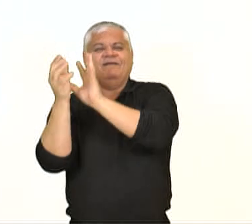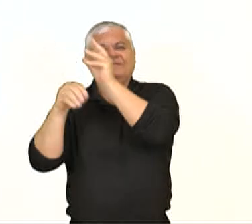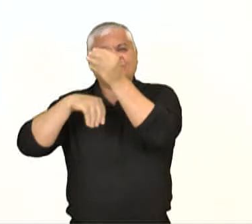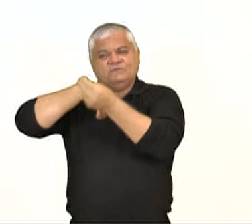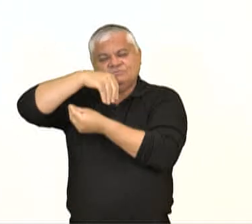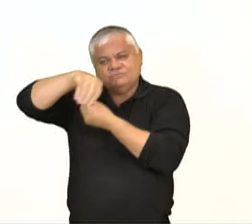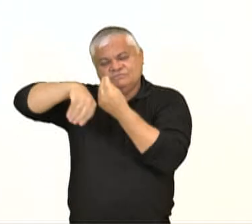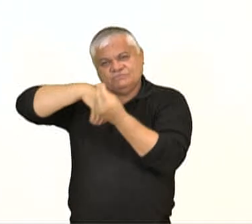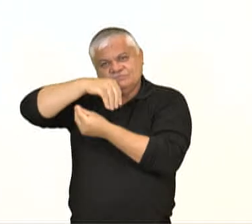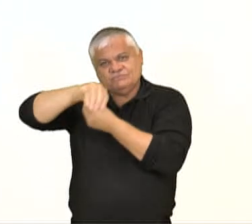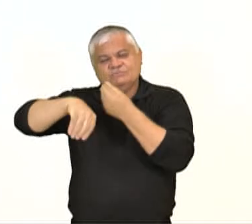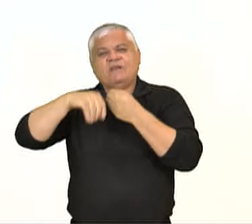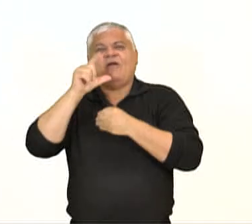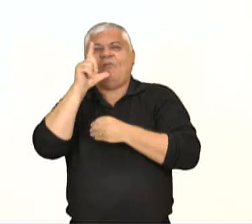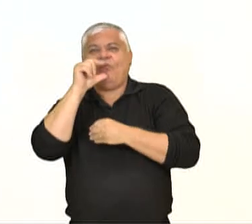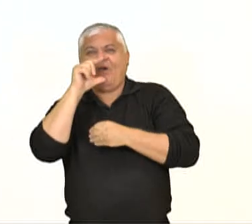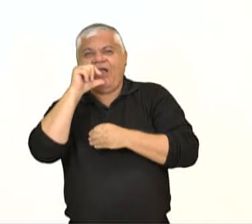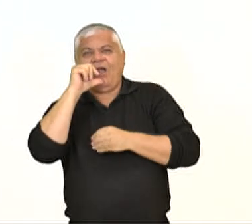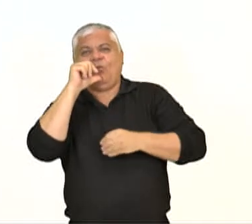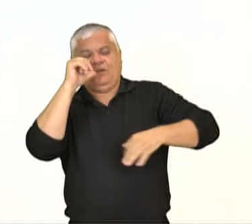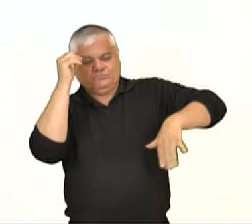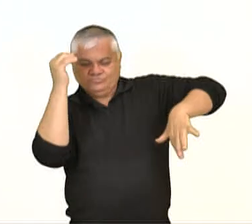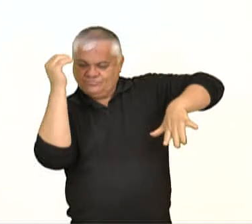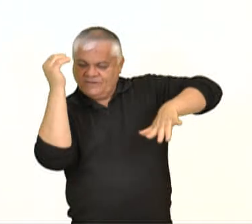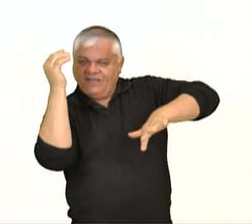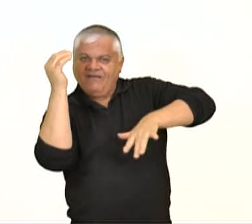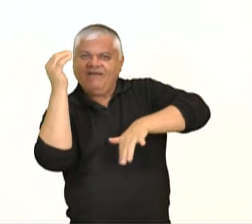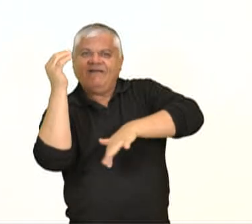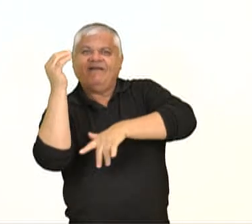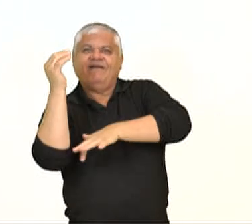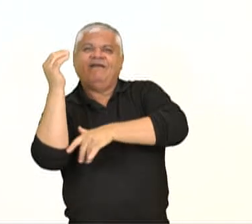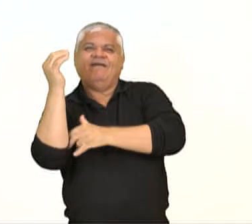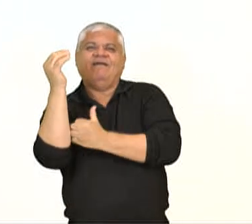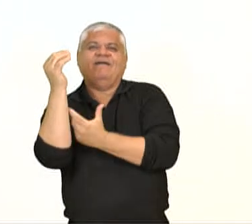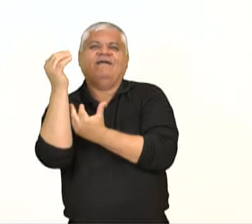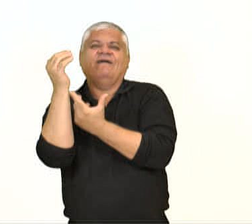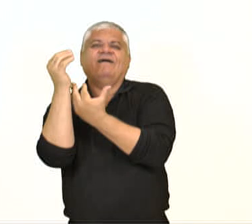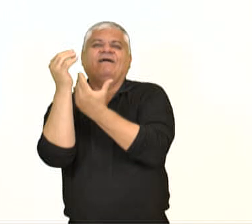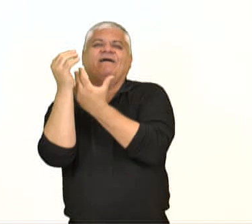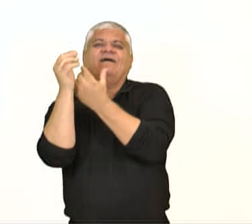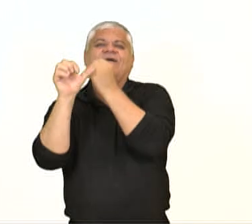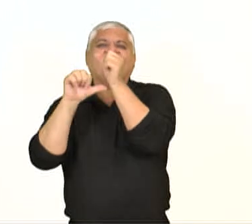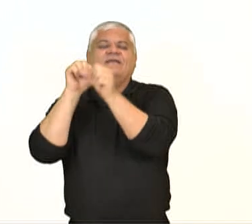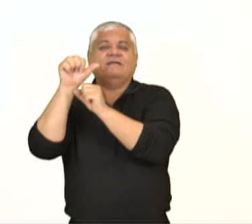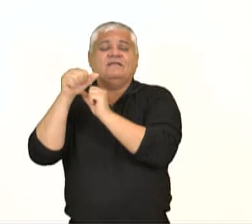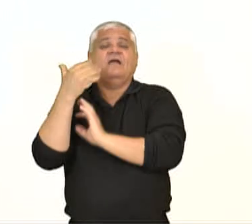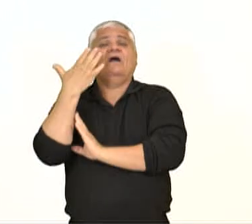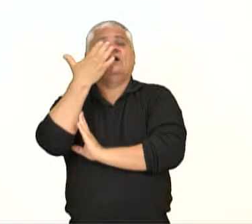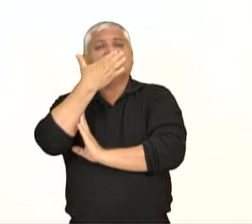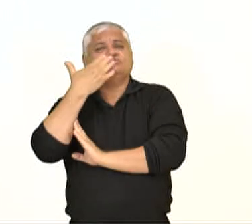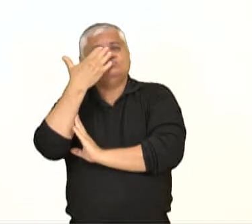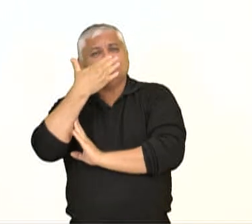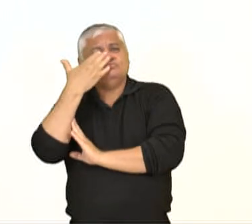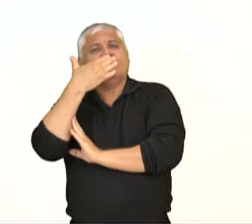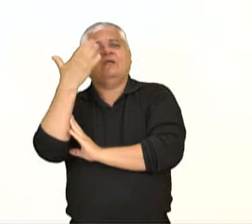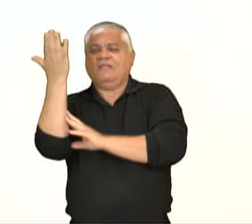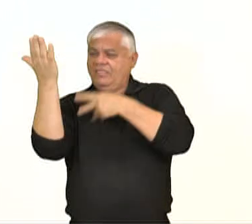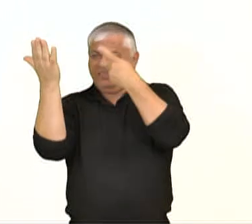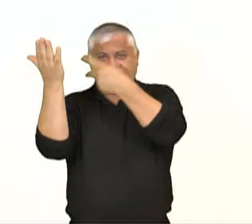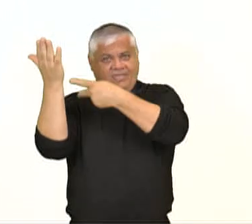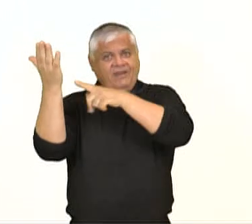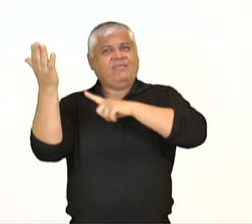combinação da água e o gás carbônico, levando à produção do quê? Do açúcar, a glicose, essa